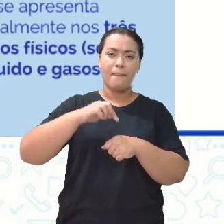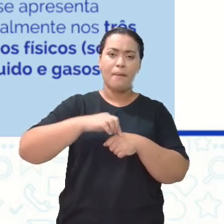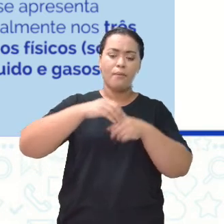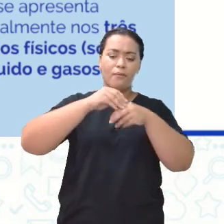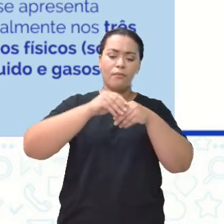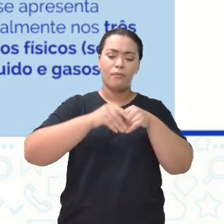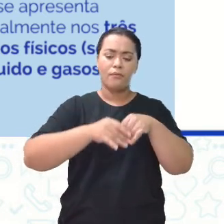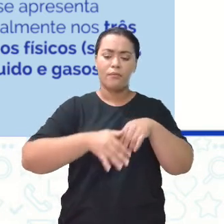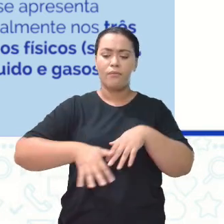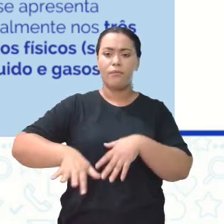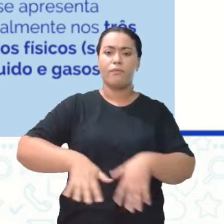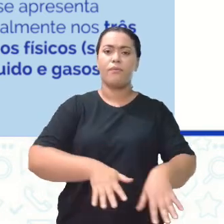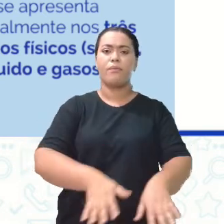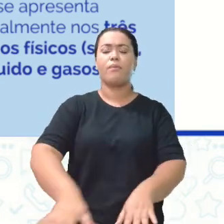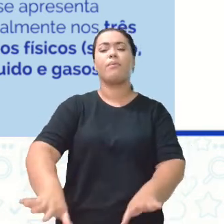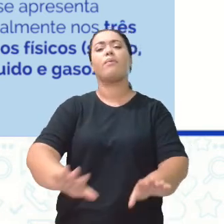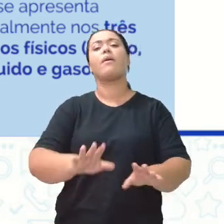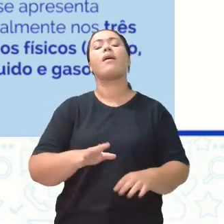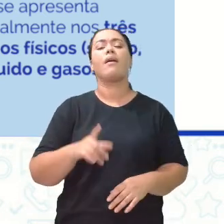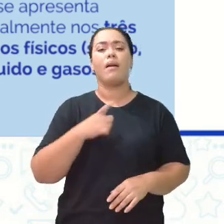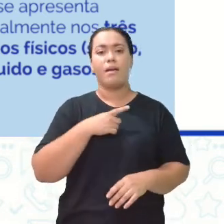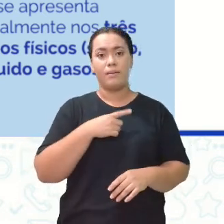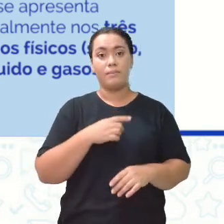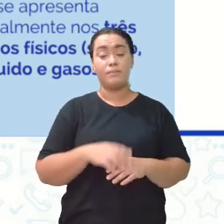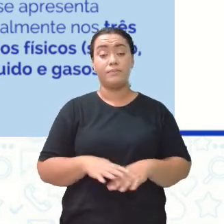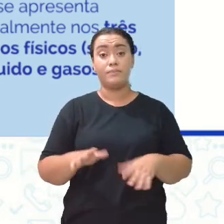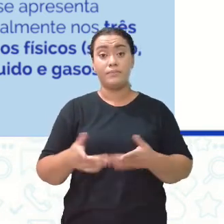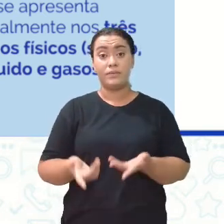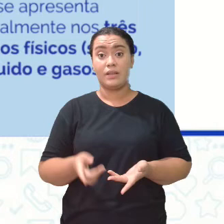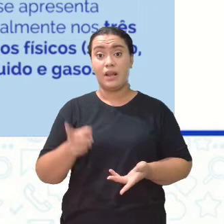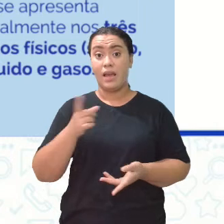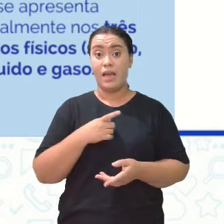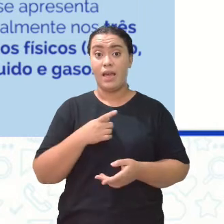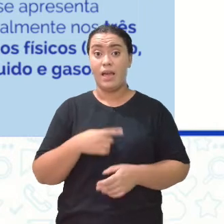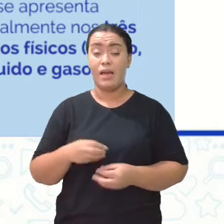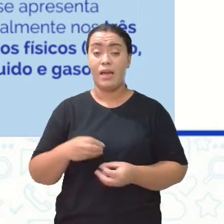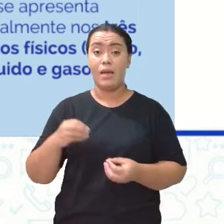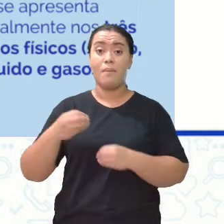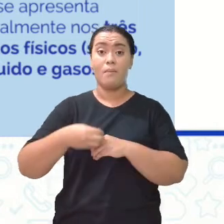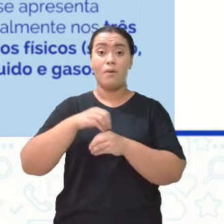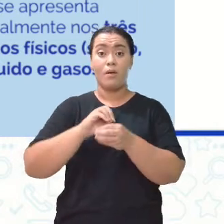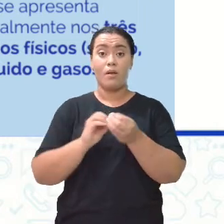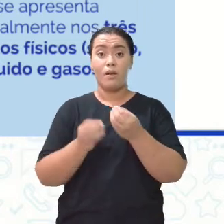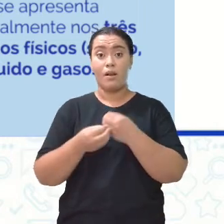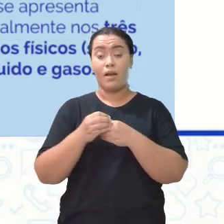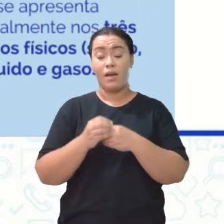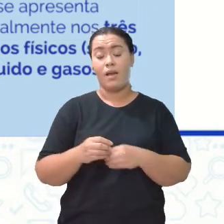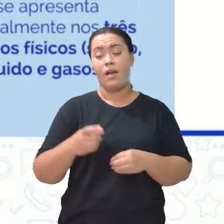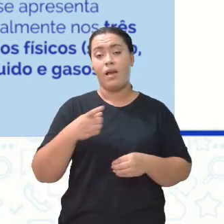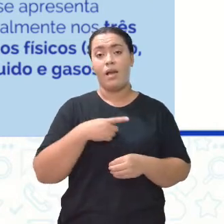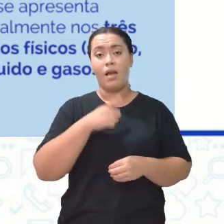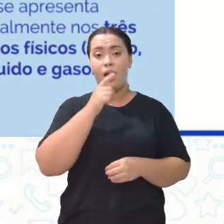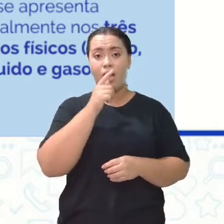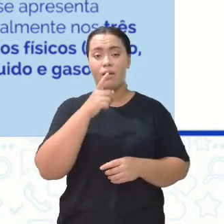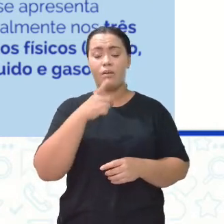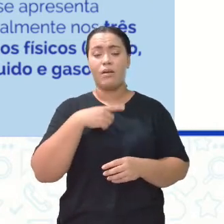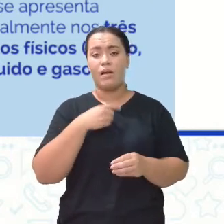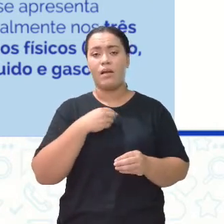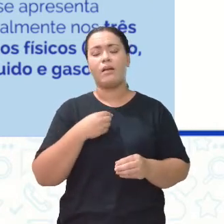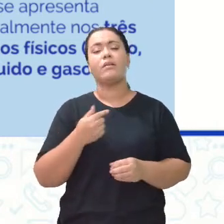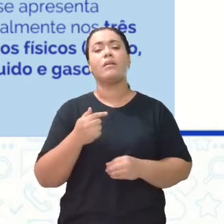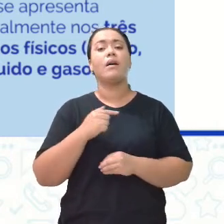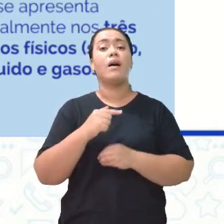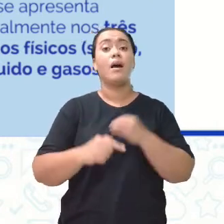perfurá-las e circular por suas cavidades e aberturas. A molécula da água é composta por 2 átomos de hidrogênio e 1